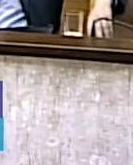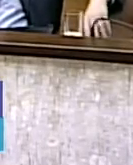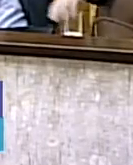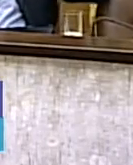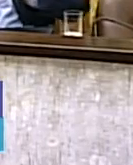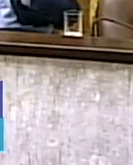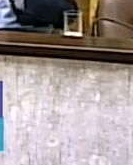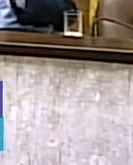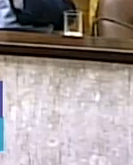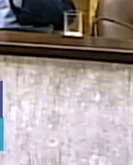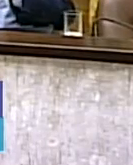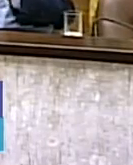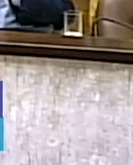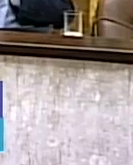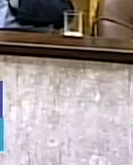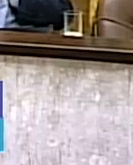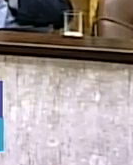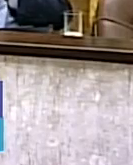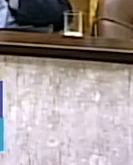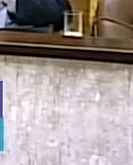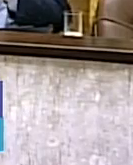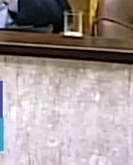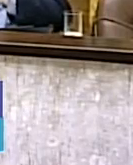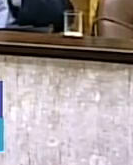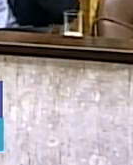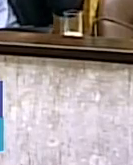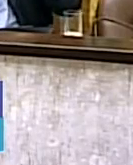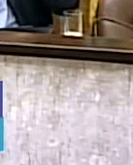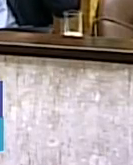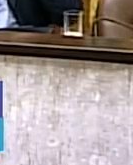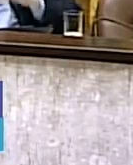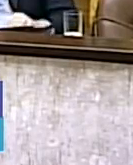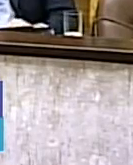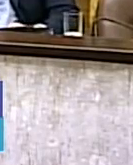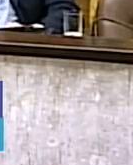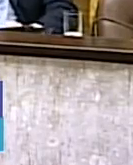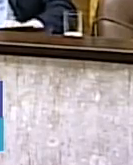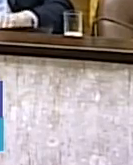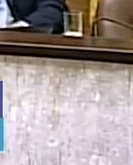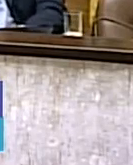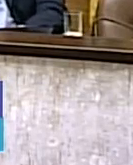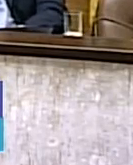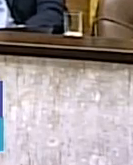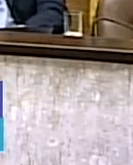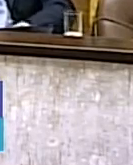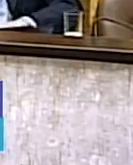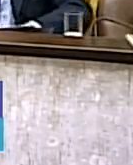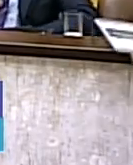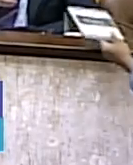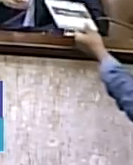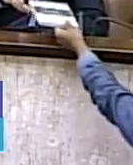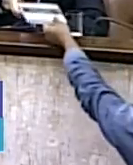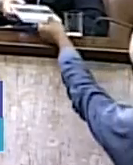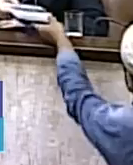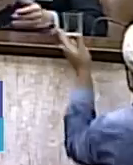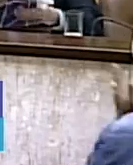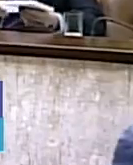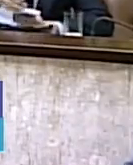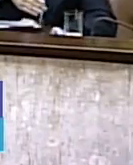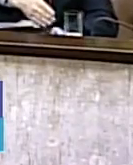al presenteando aqui nosso conferencista o próximo é o deputado Cap